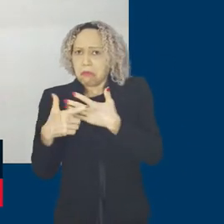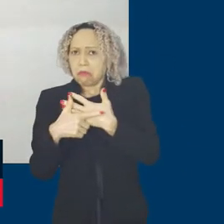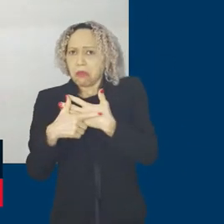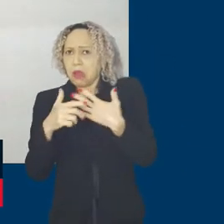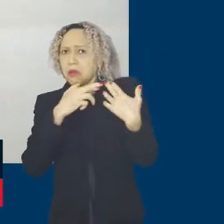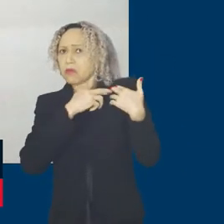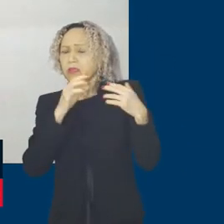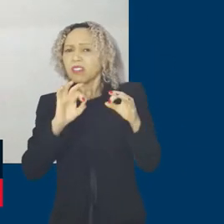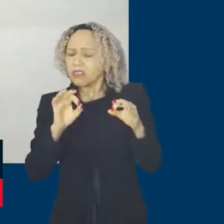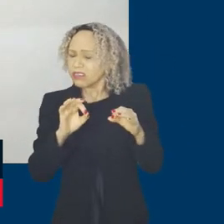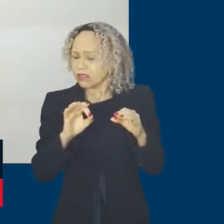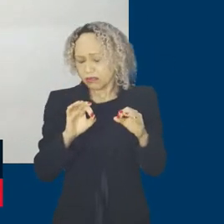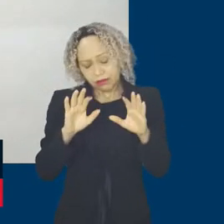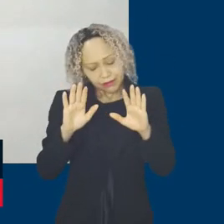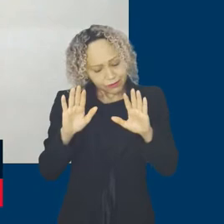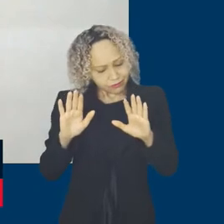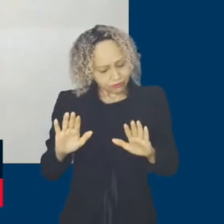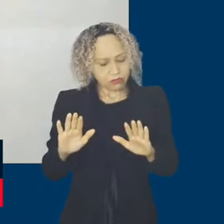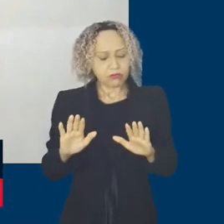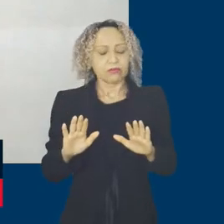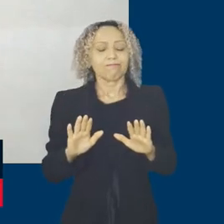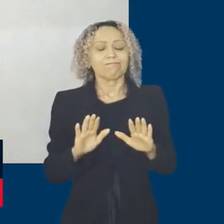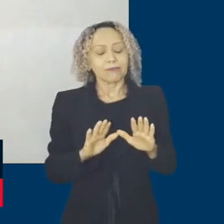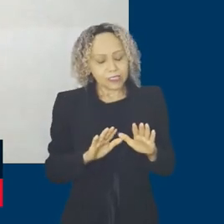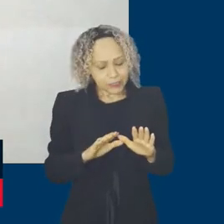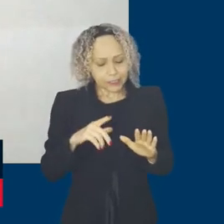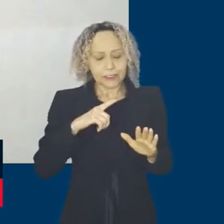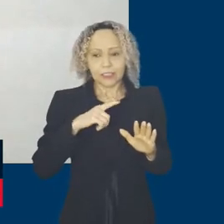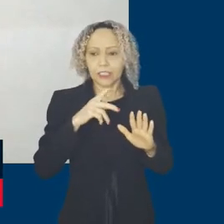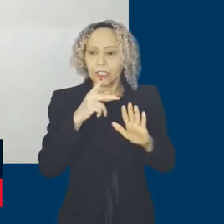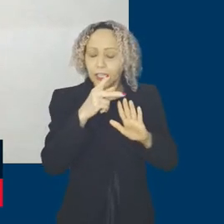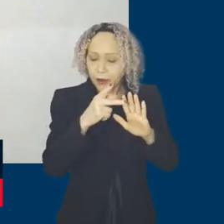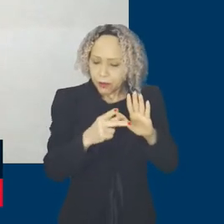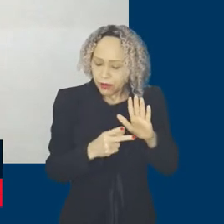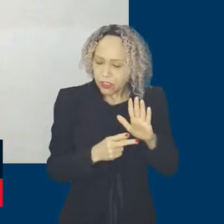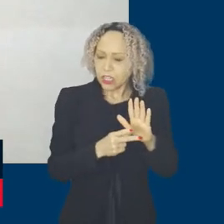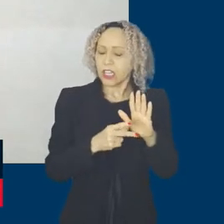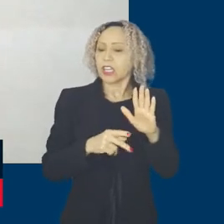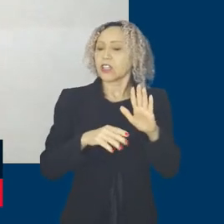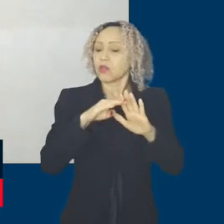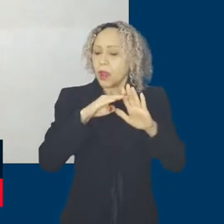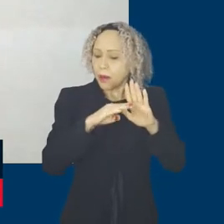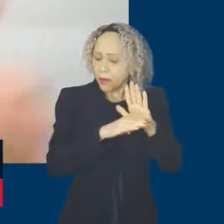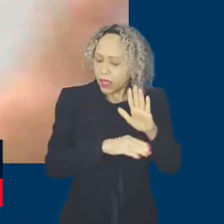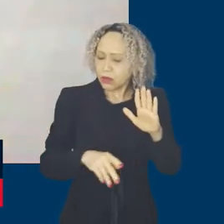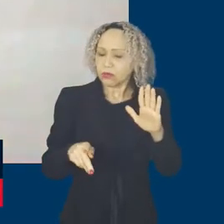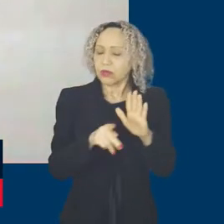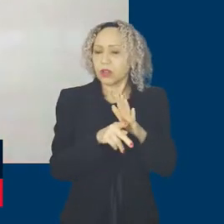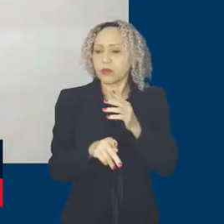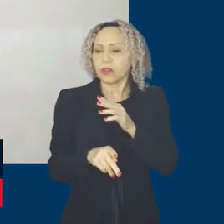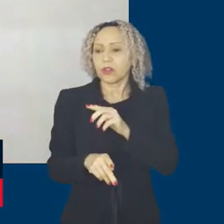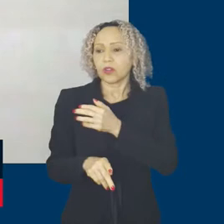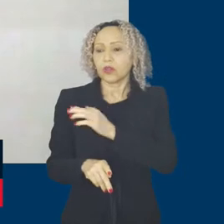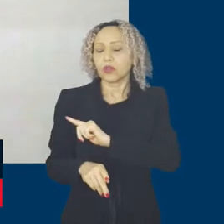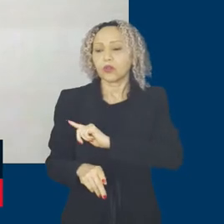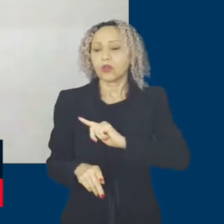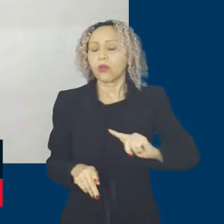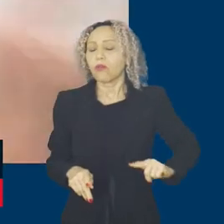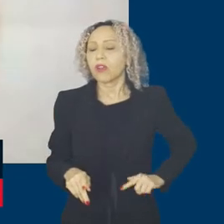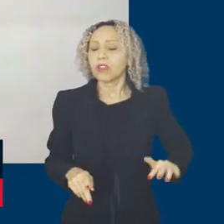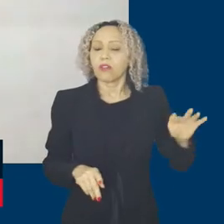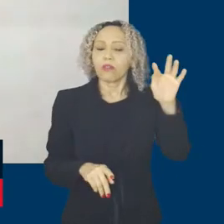Brasil, que garante que o agronegócio seja essa potência exportadora, produtora num determinado modelo.